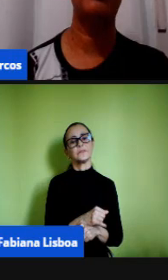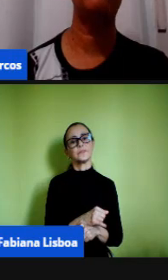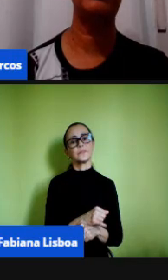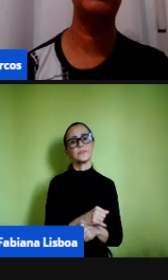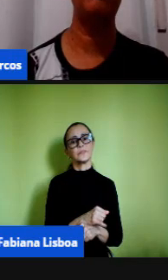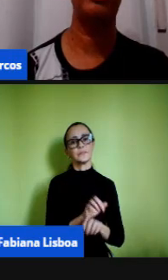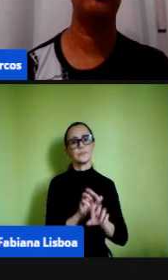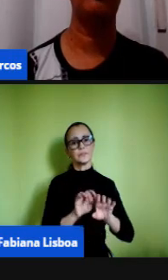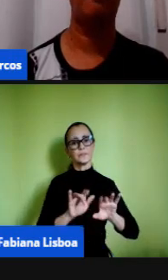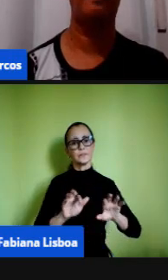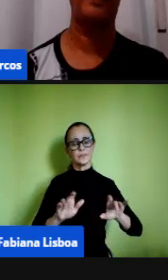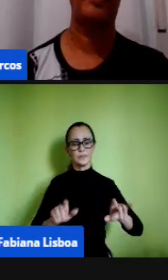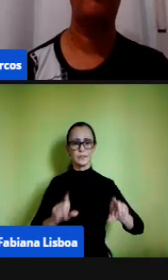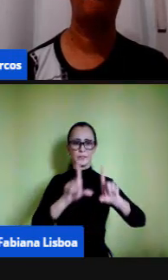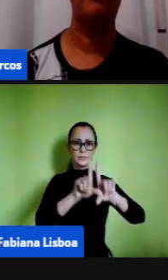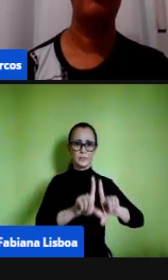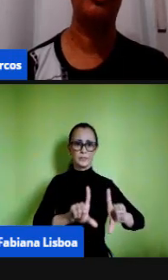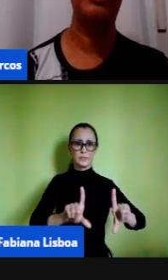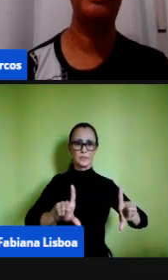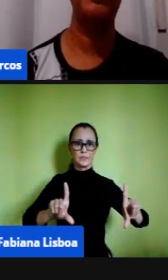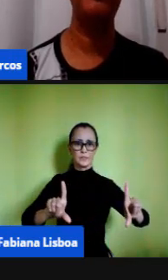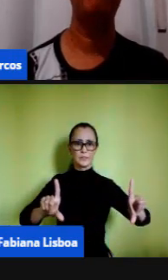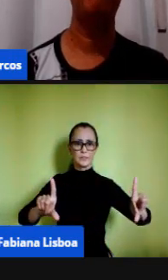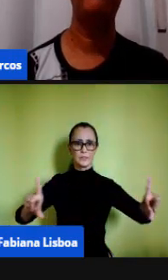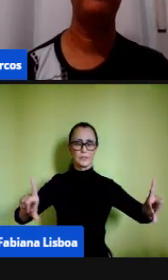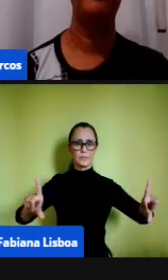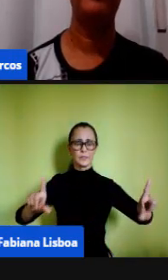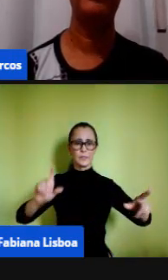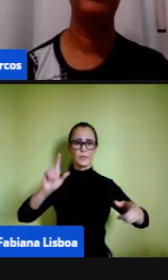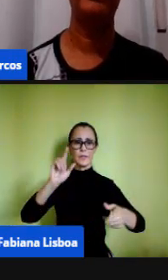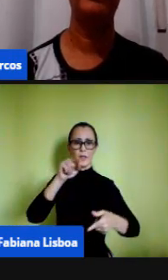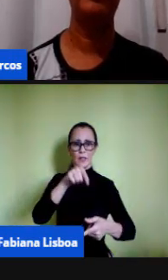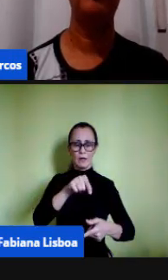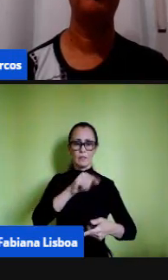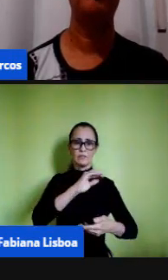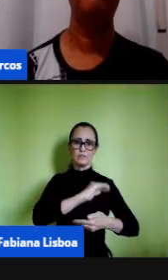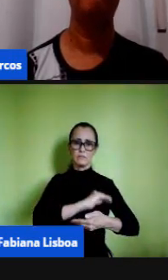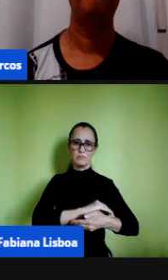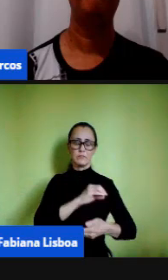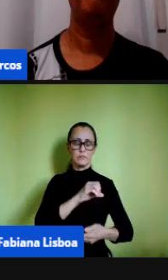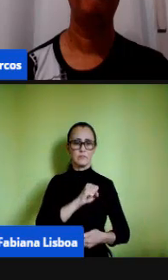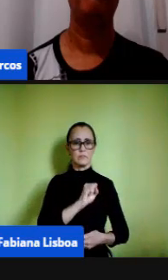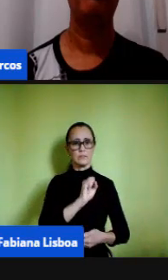acessar o espaço da CEMED. Pode seguir.